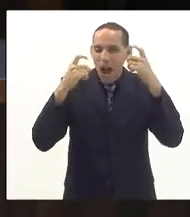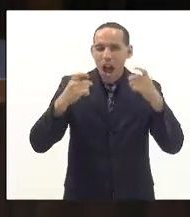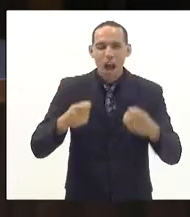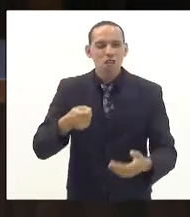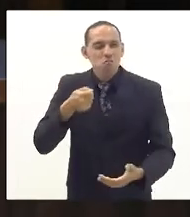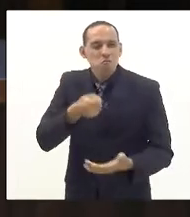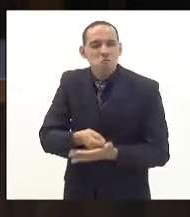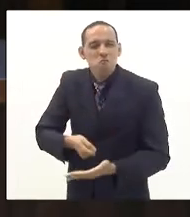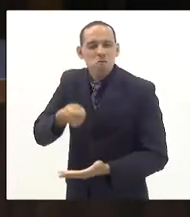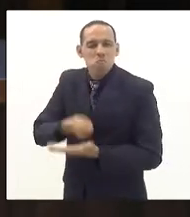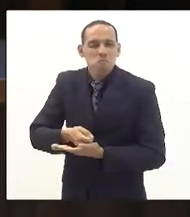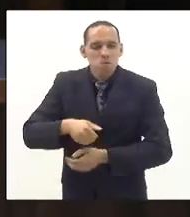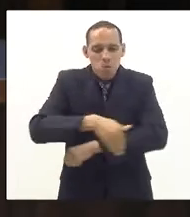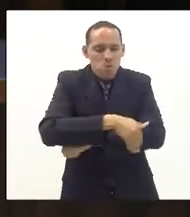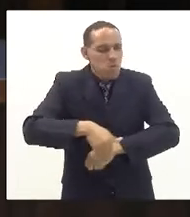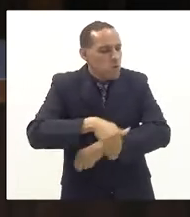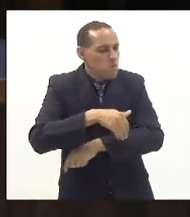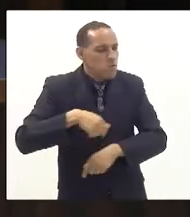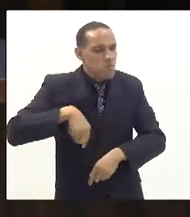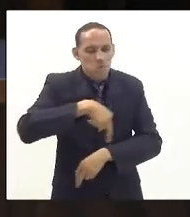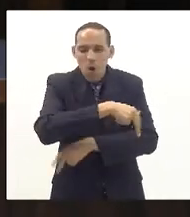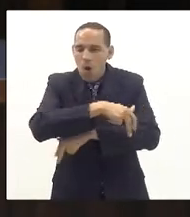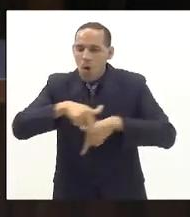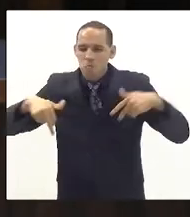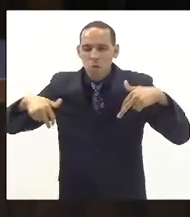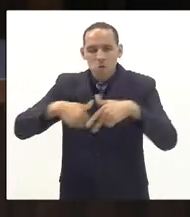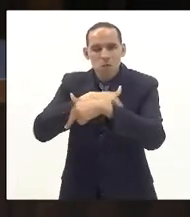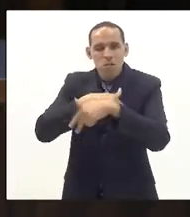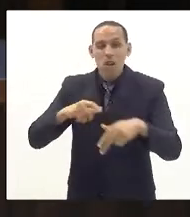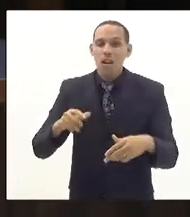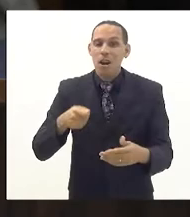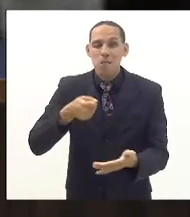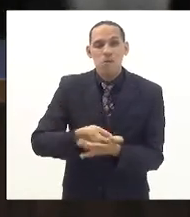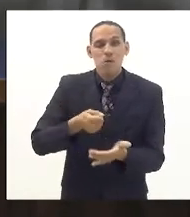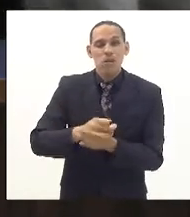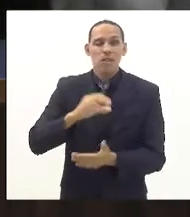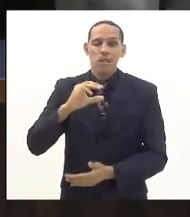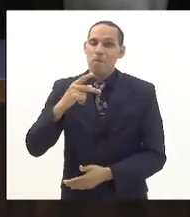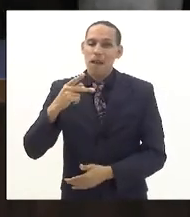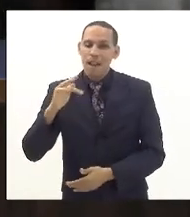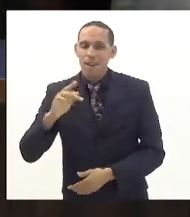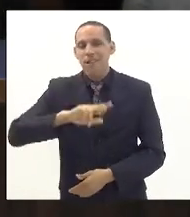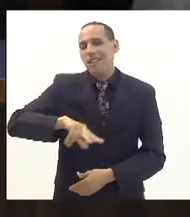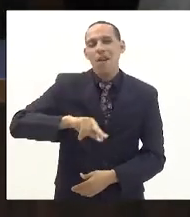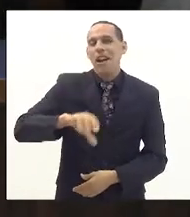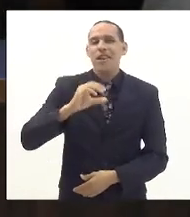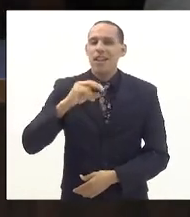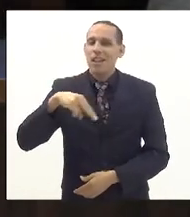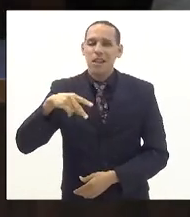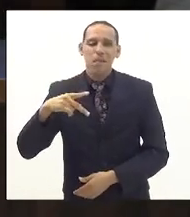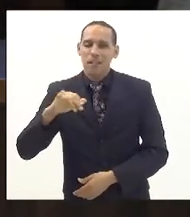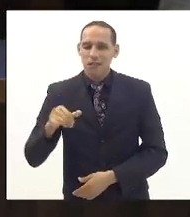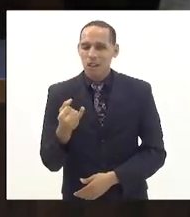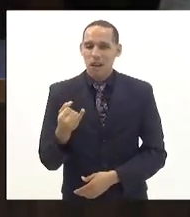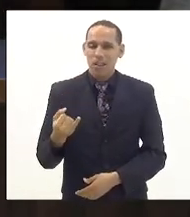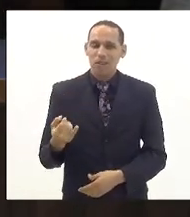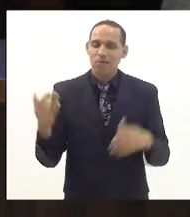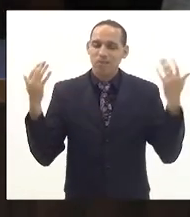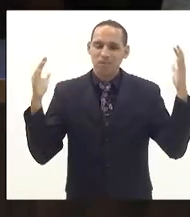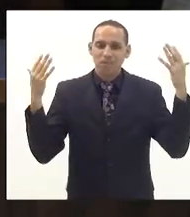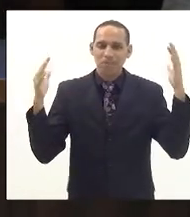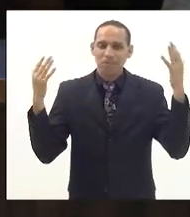violência pelas ruas. Queremos que seja punido o CPF, não o CNPJ das torcidas.